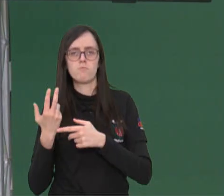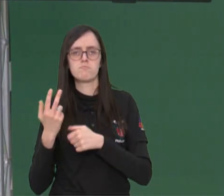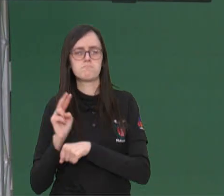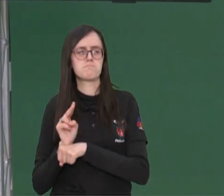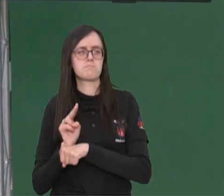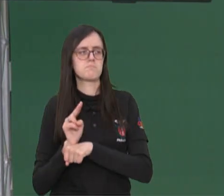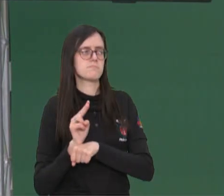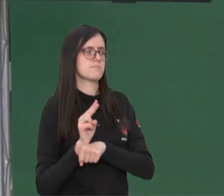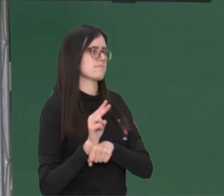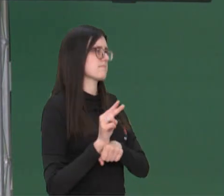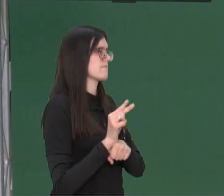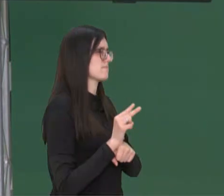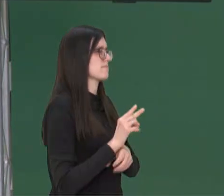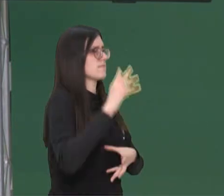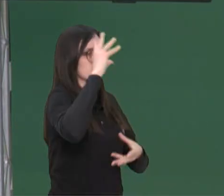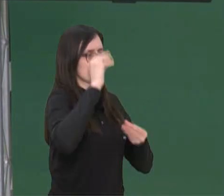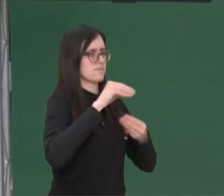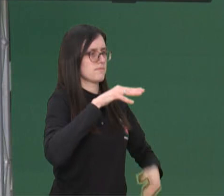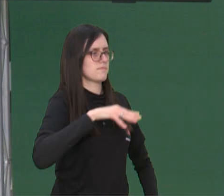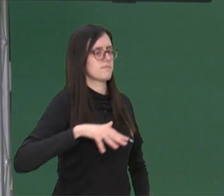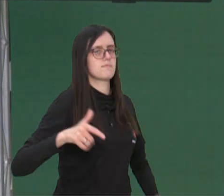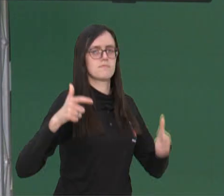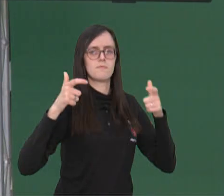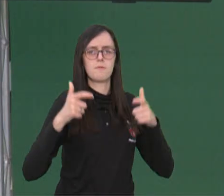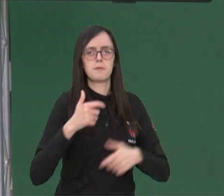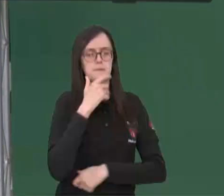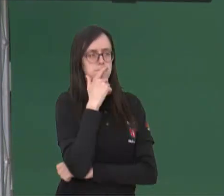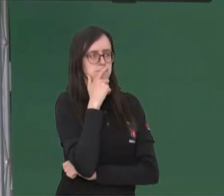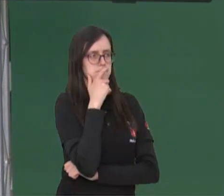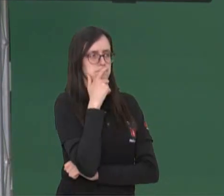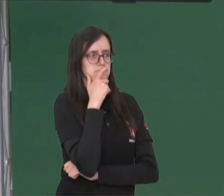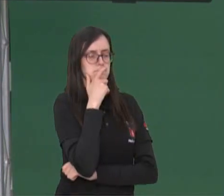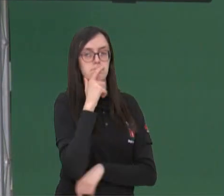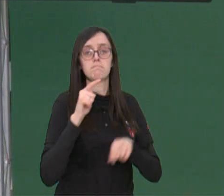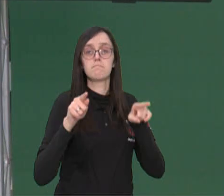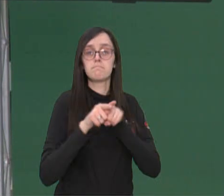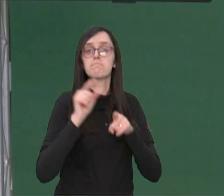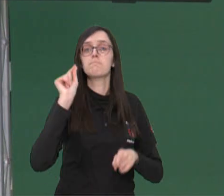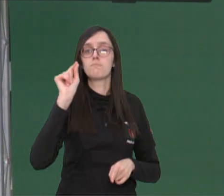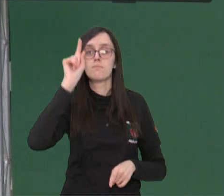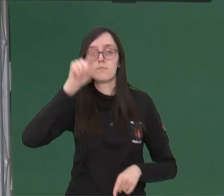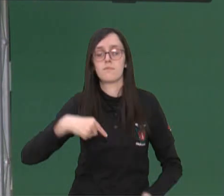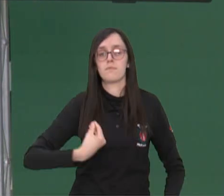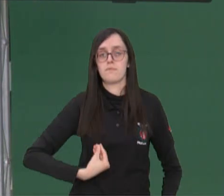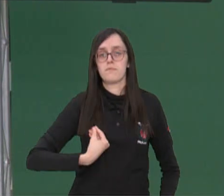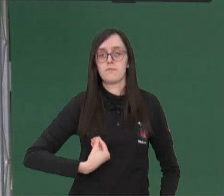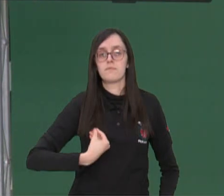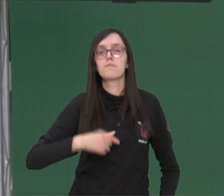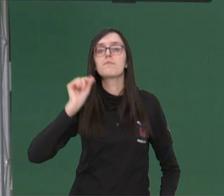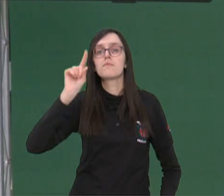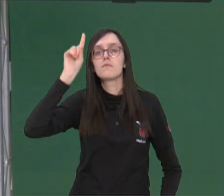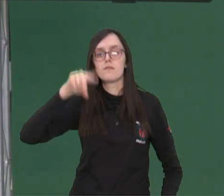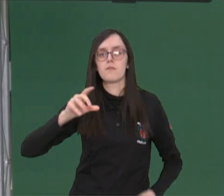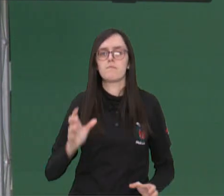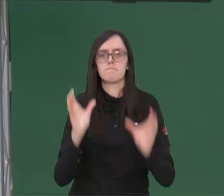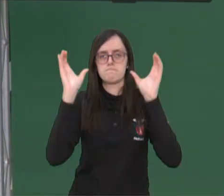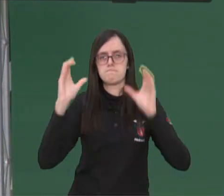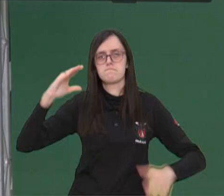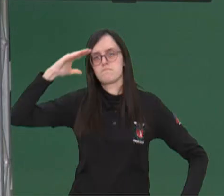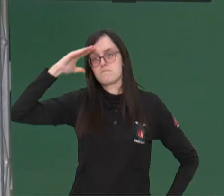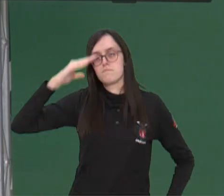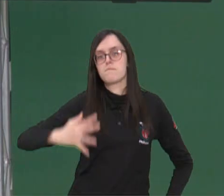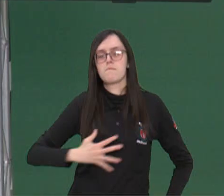território, entender o território. Ainda, a presença dos fortes militares